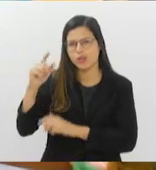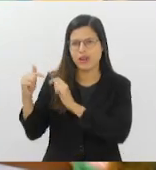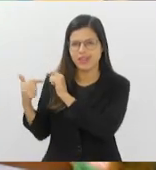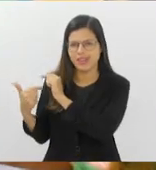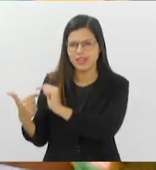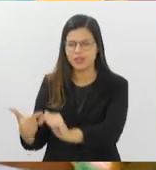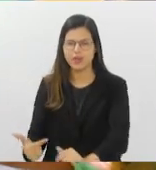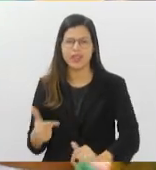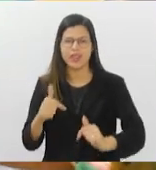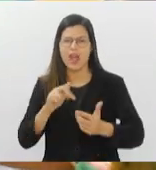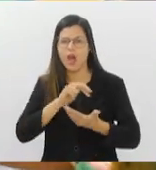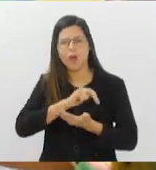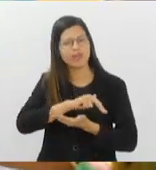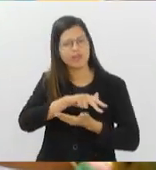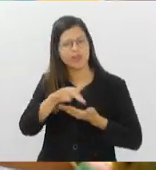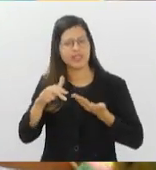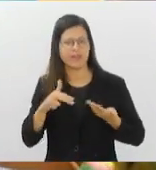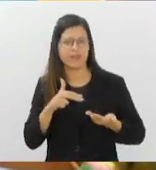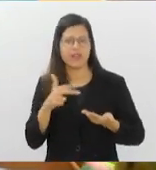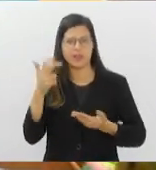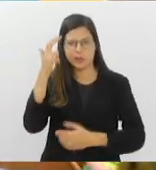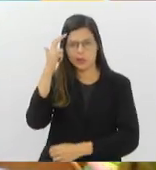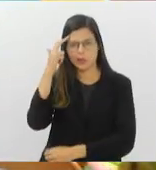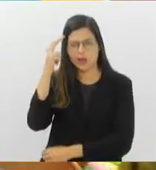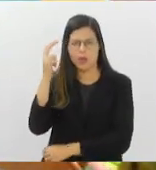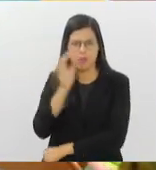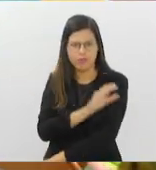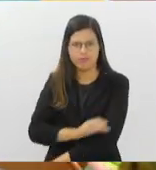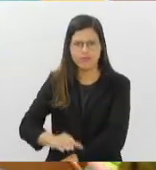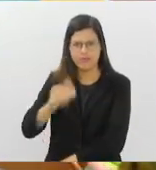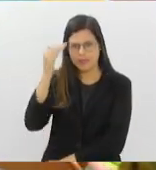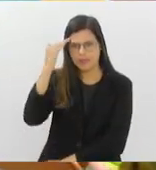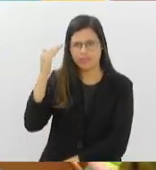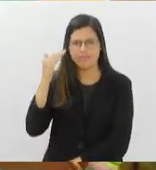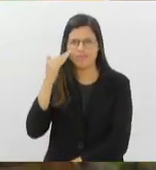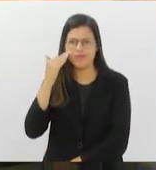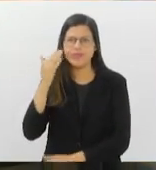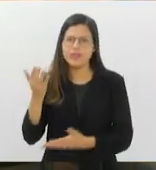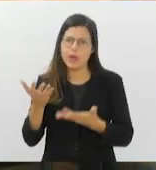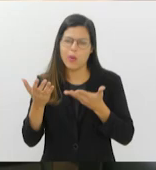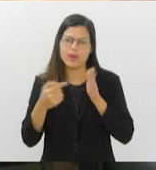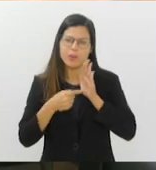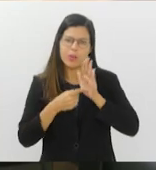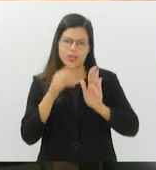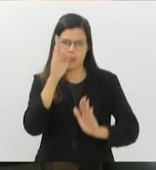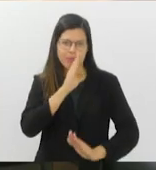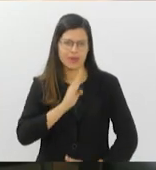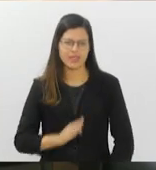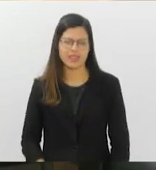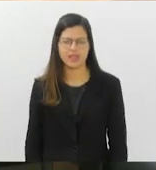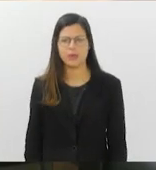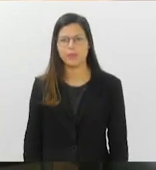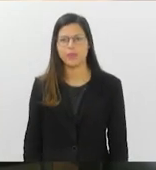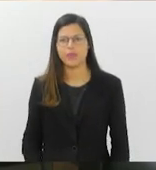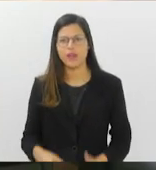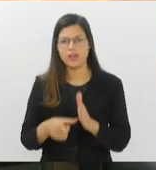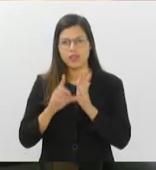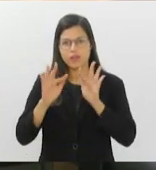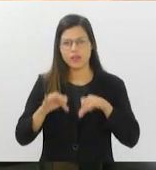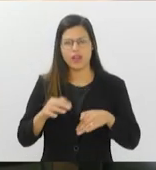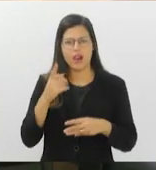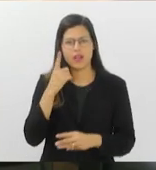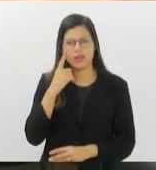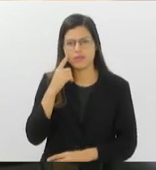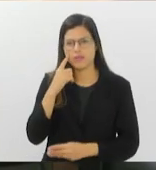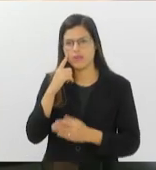rica, diversificada da cultura coreana, eu quis passar isso para os brasileiros. E antes de encerrar, vamos dar uma olhada